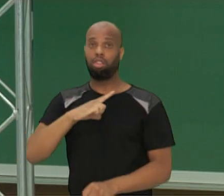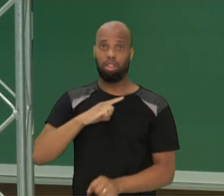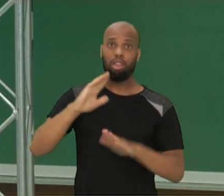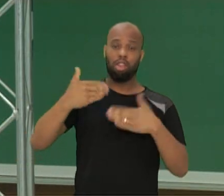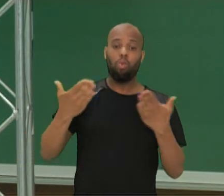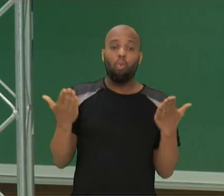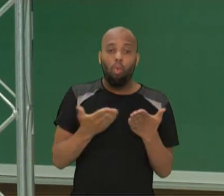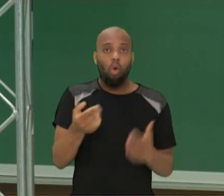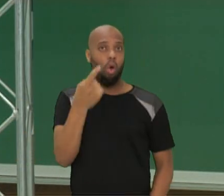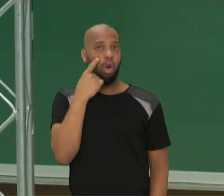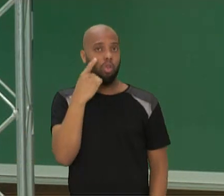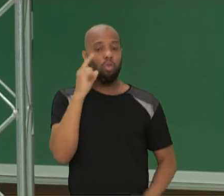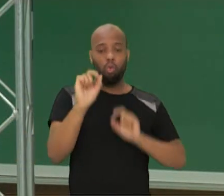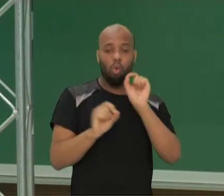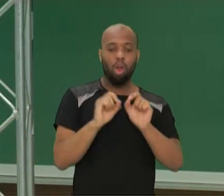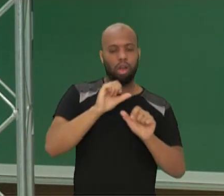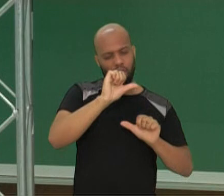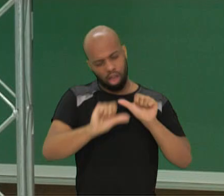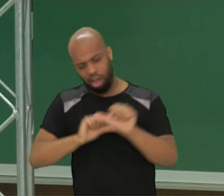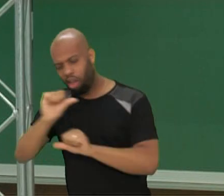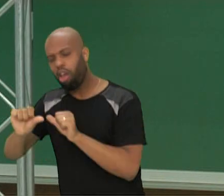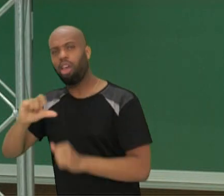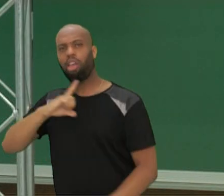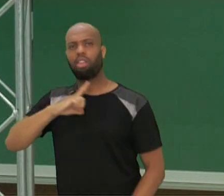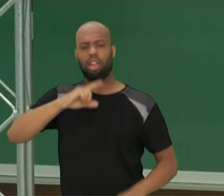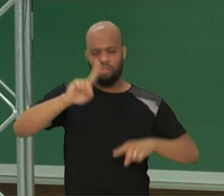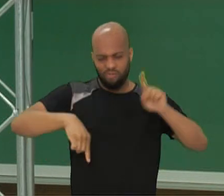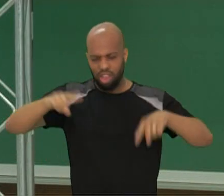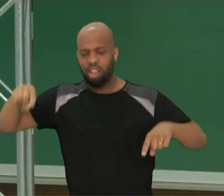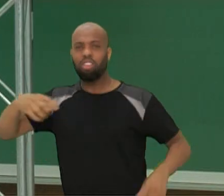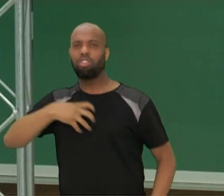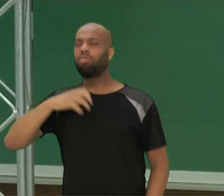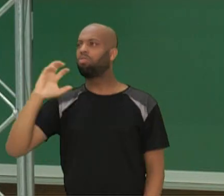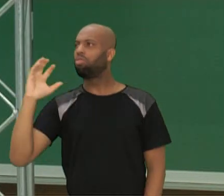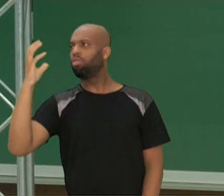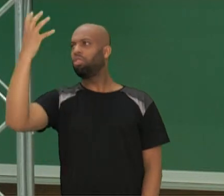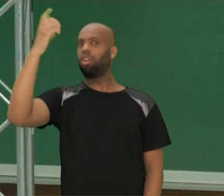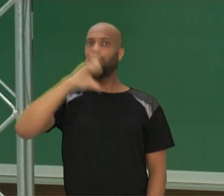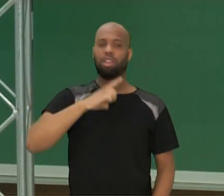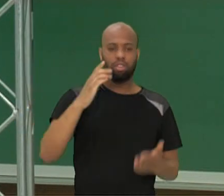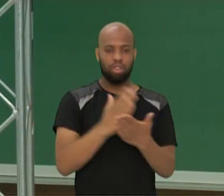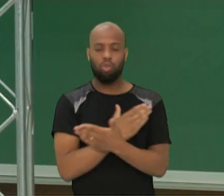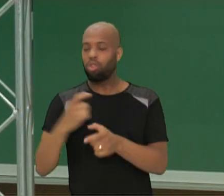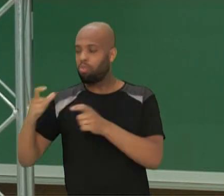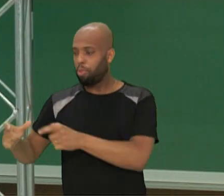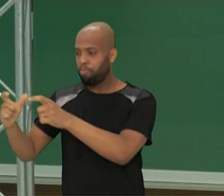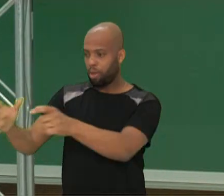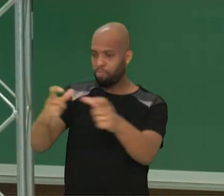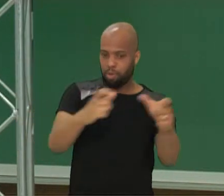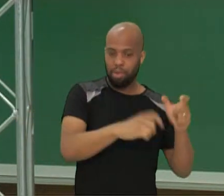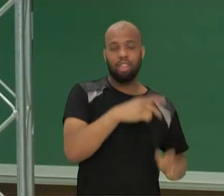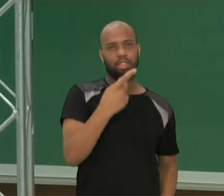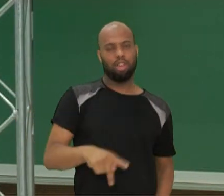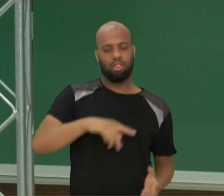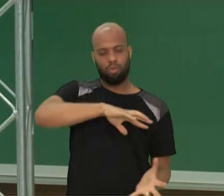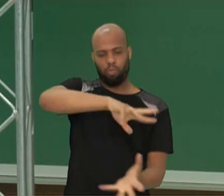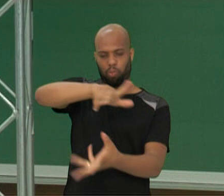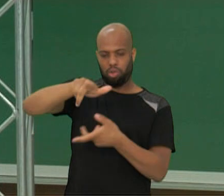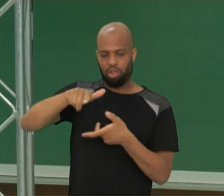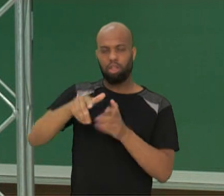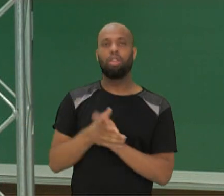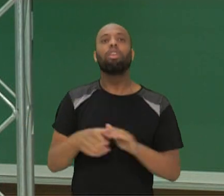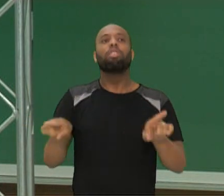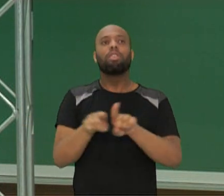estar tratando de mudanças, de variações nas condições climáticas de determinados lugares do nosso planeta. E